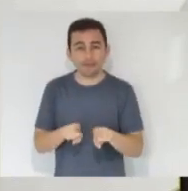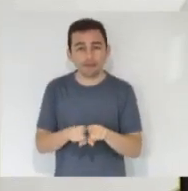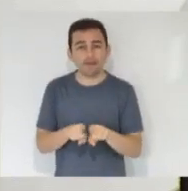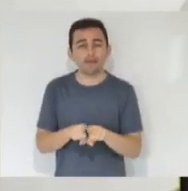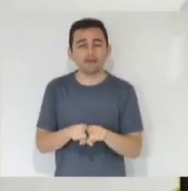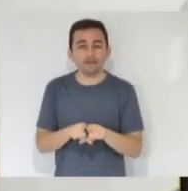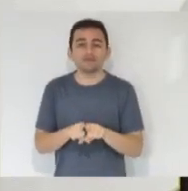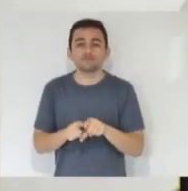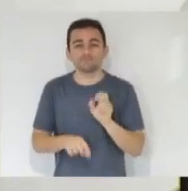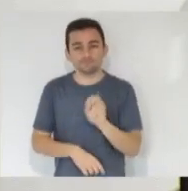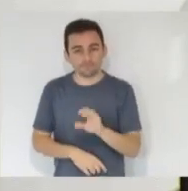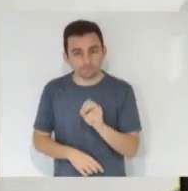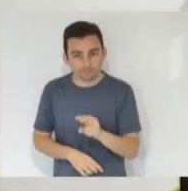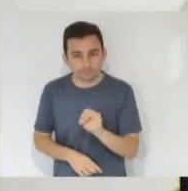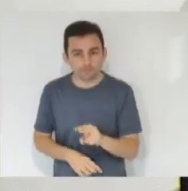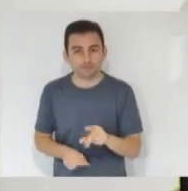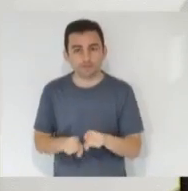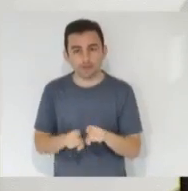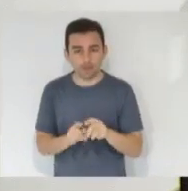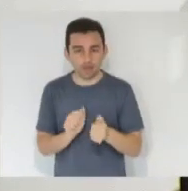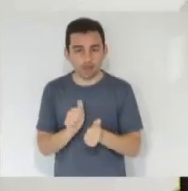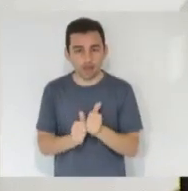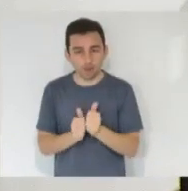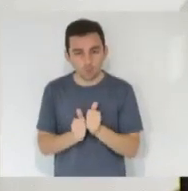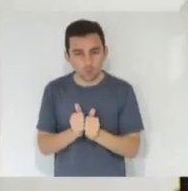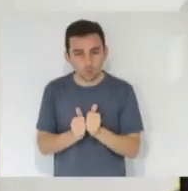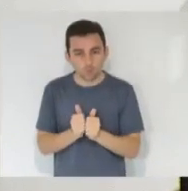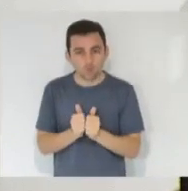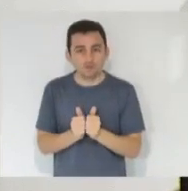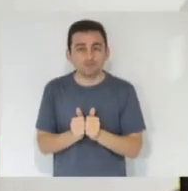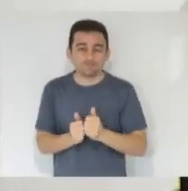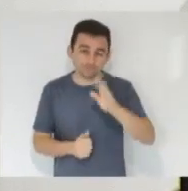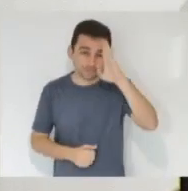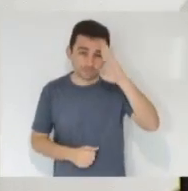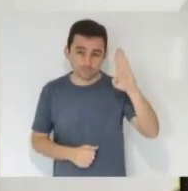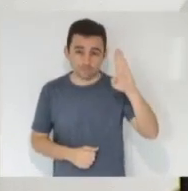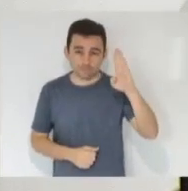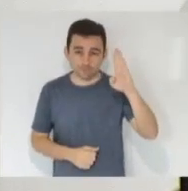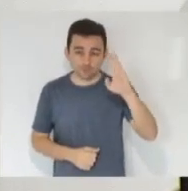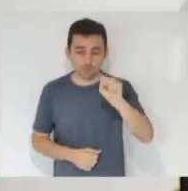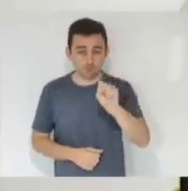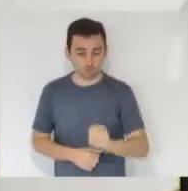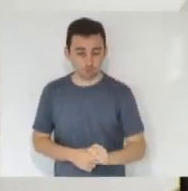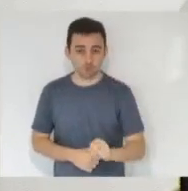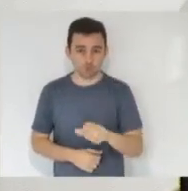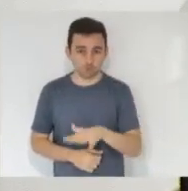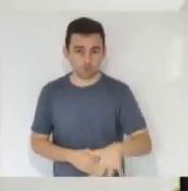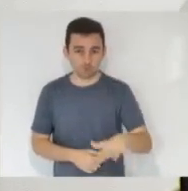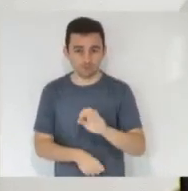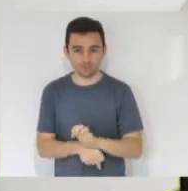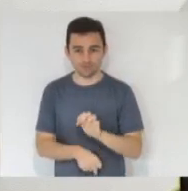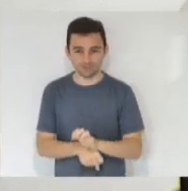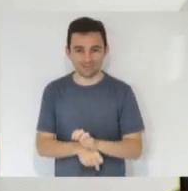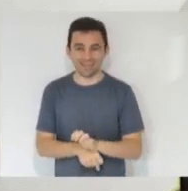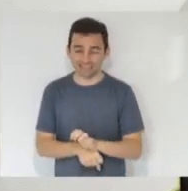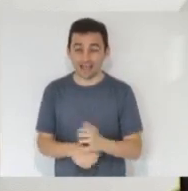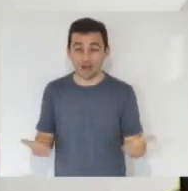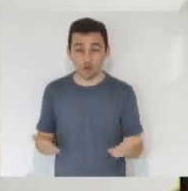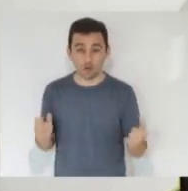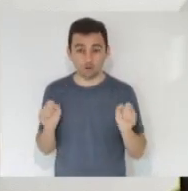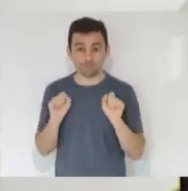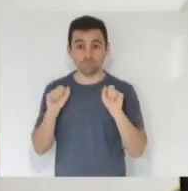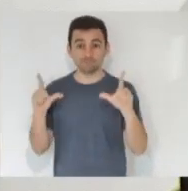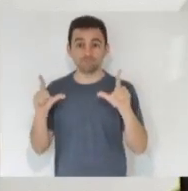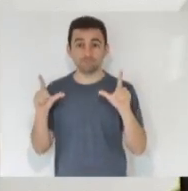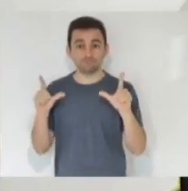dos arroz, principalmente o nosso sul do estado está em sinal de alerta,